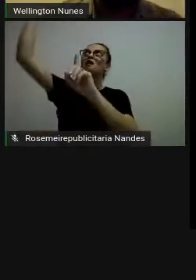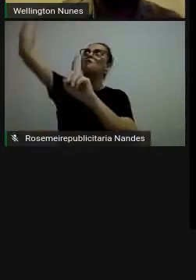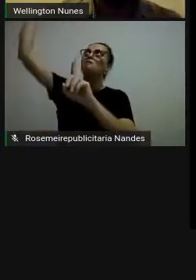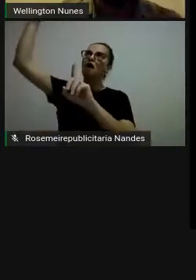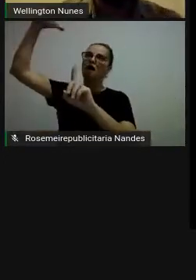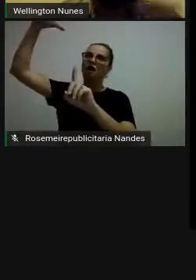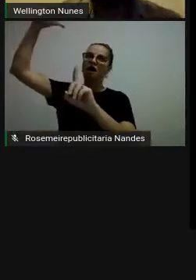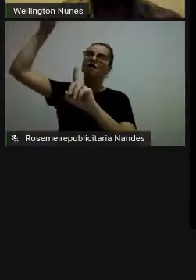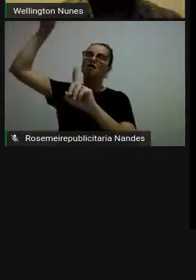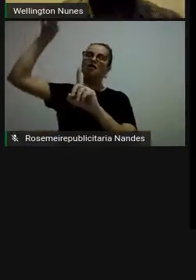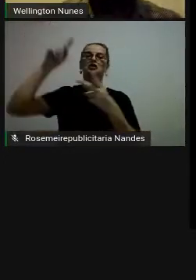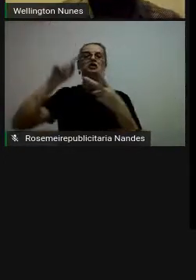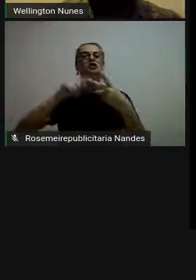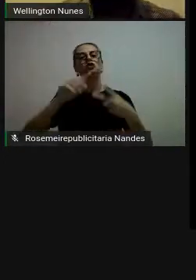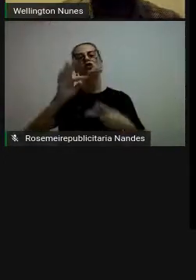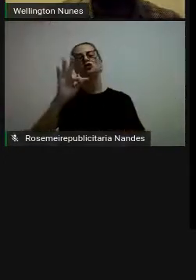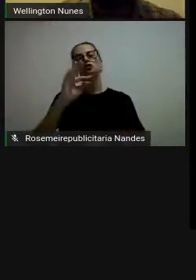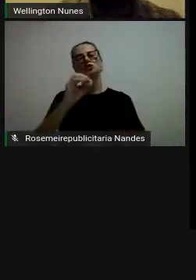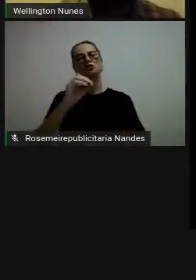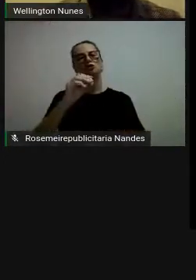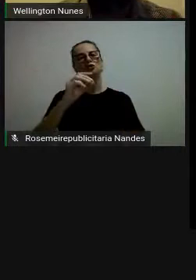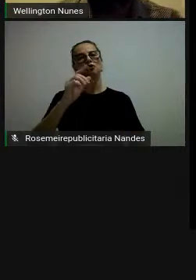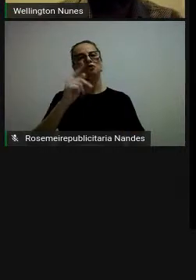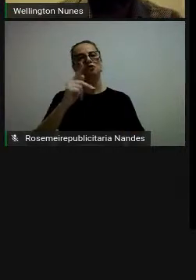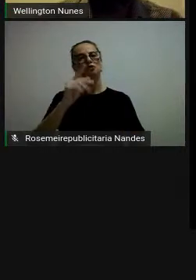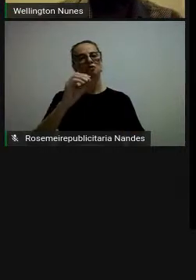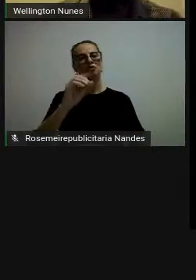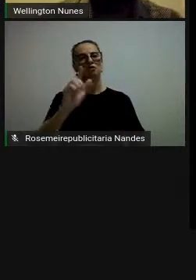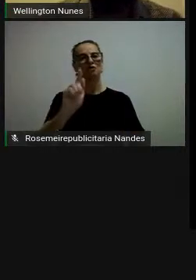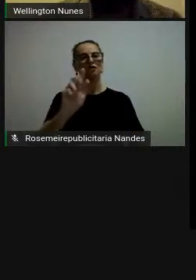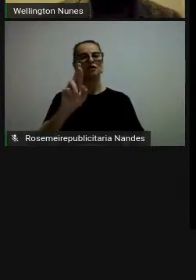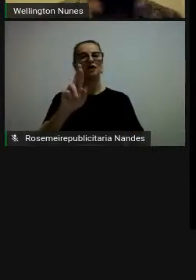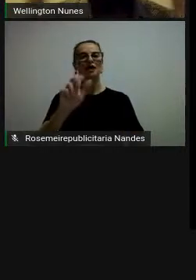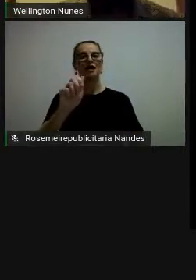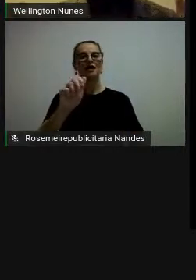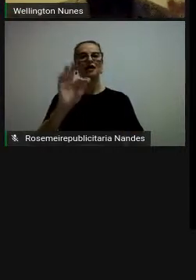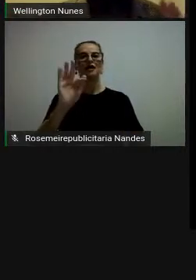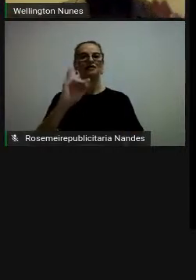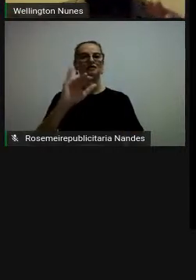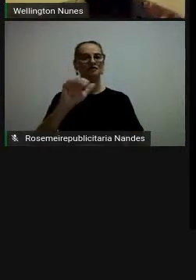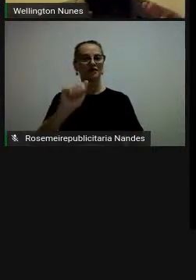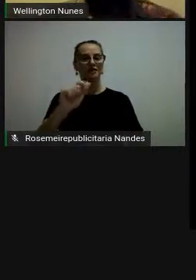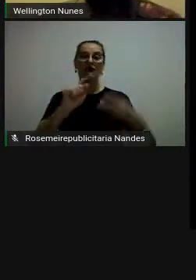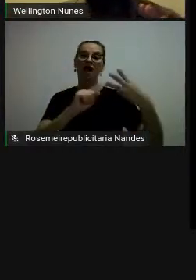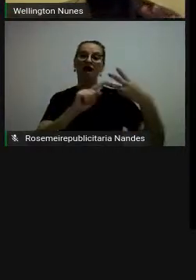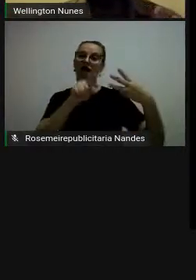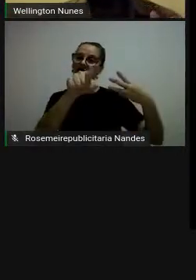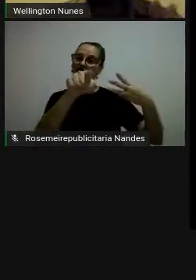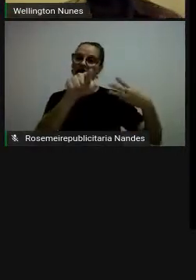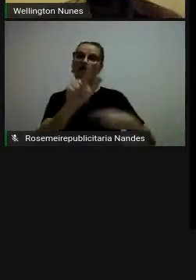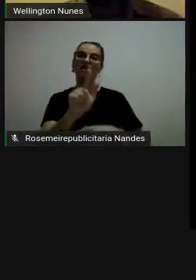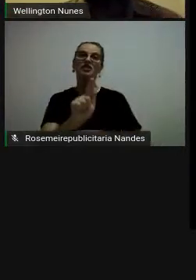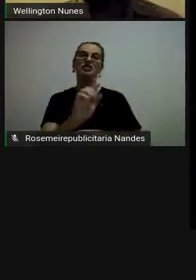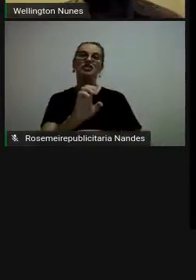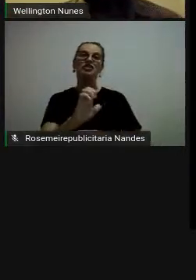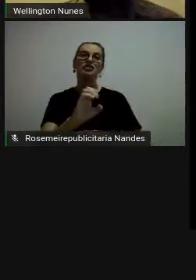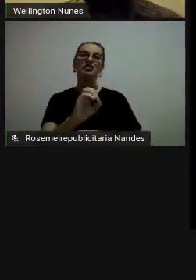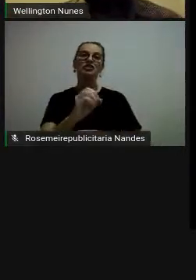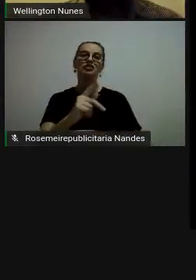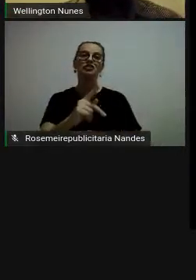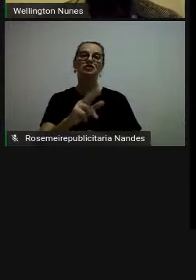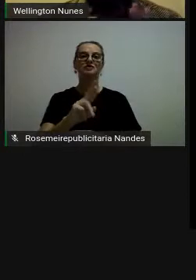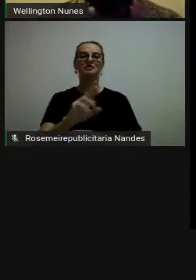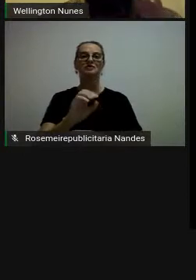topografia, pode ser por cartografia. Vamos entender um pouco. O geoprocessamento, ele atua principalmente em 3 grandes